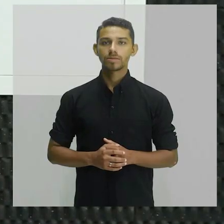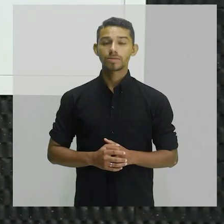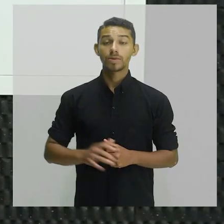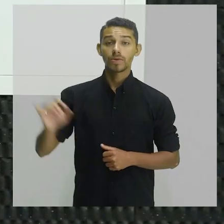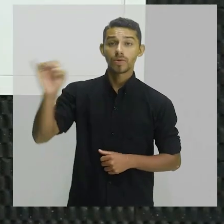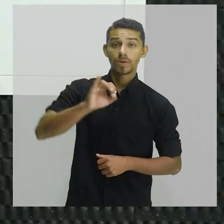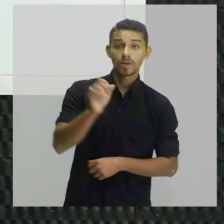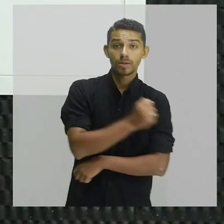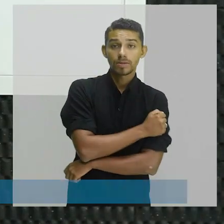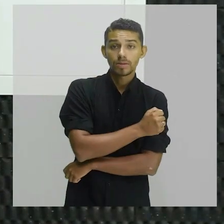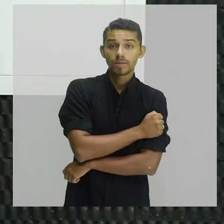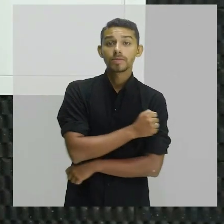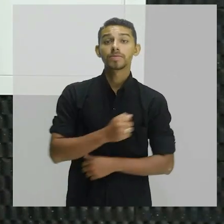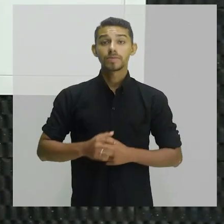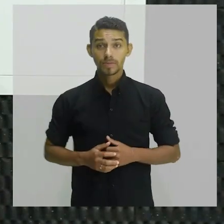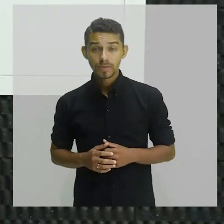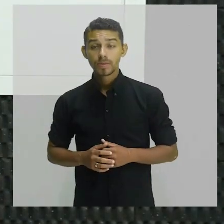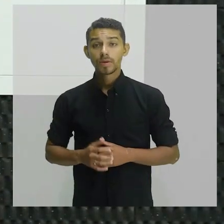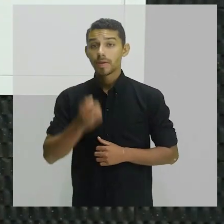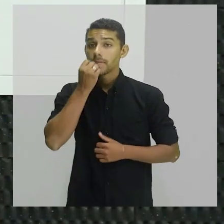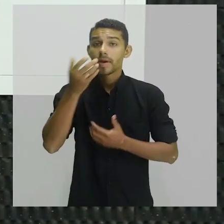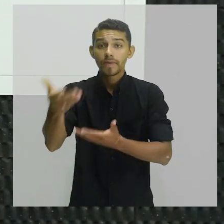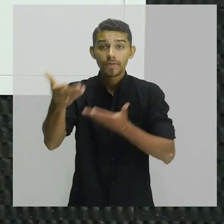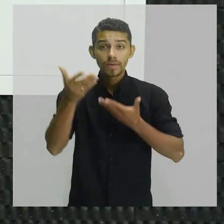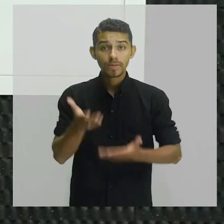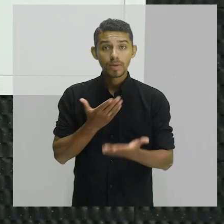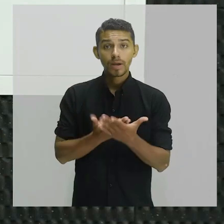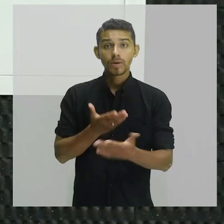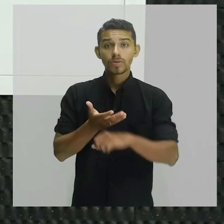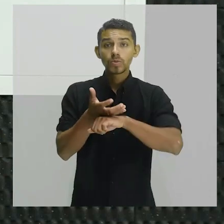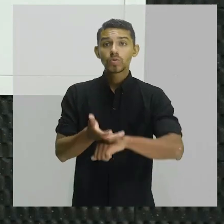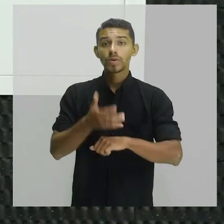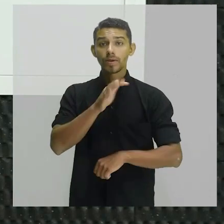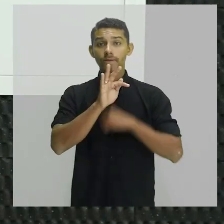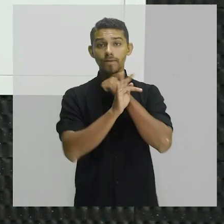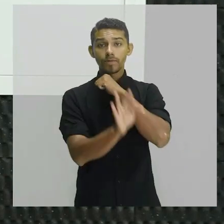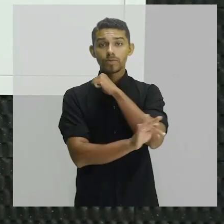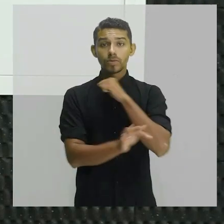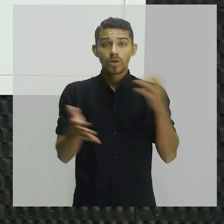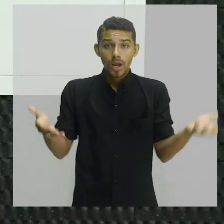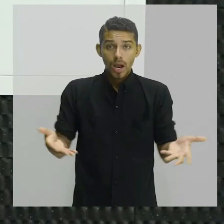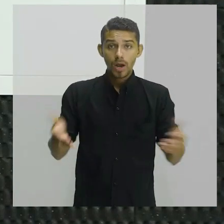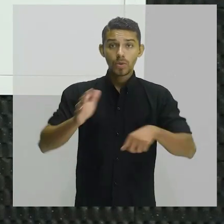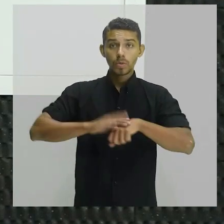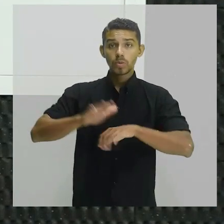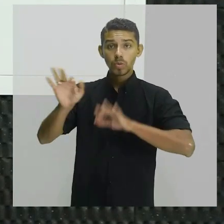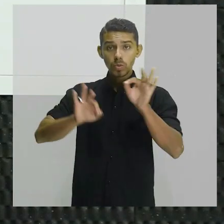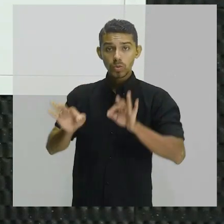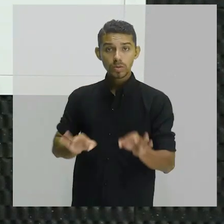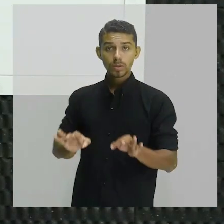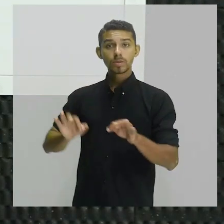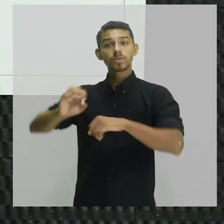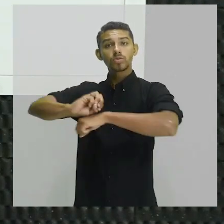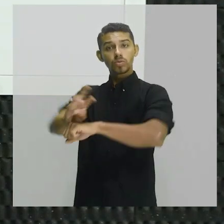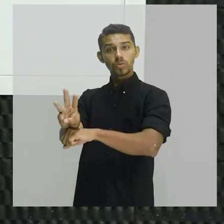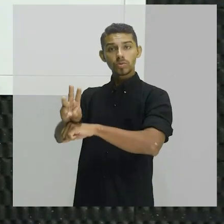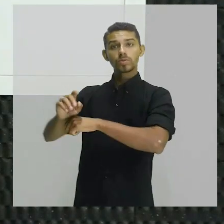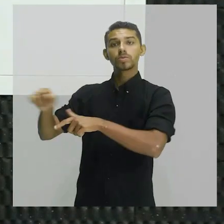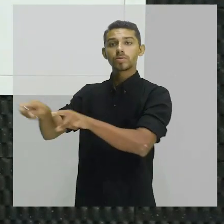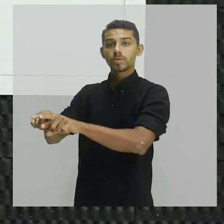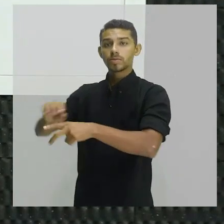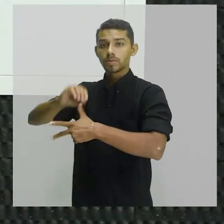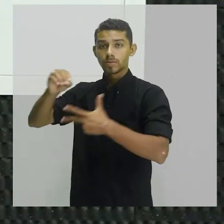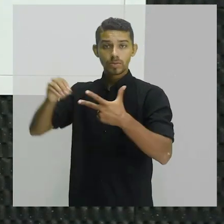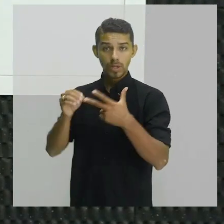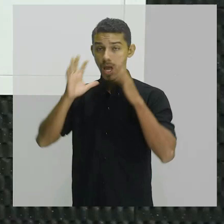Olá, aluna. Olá, aluno. Sejam bem-vindos a mais uma aula de Física, né? Agora, com o preparatório PAS-UEM e Enem, tá ok?